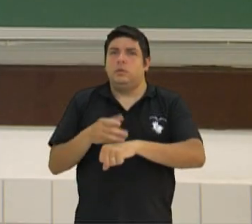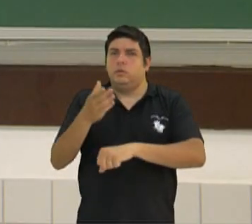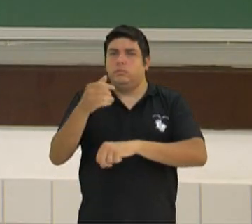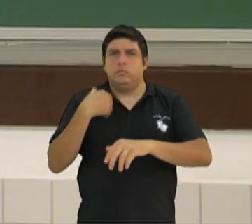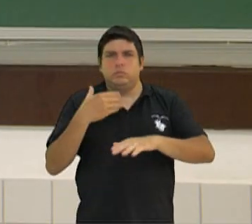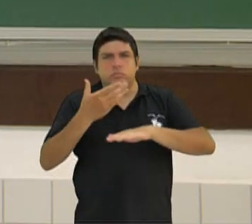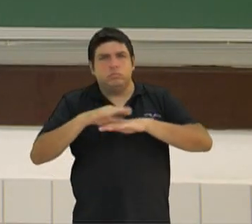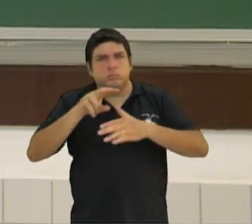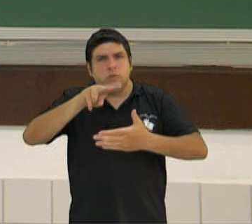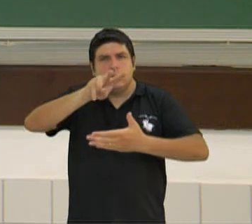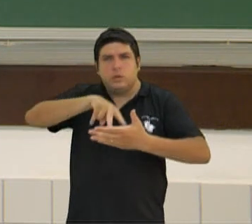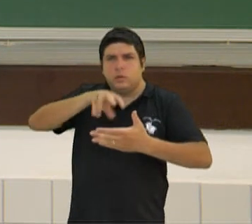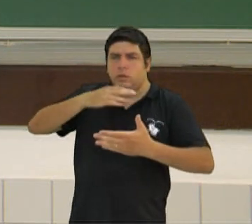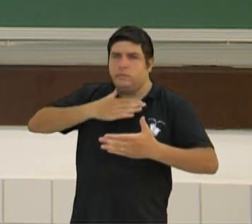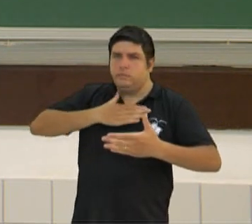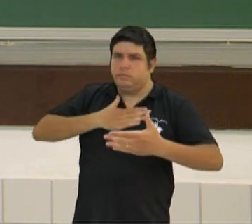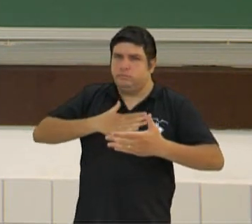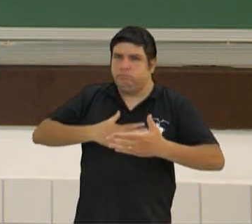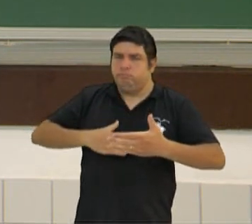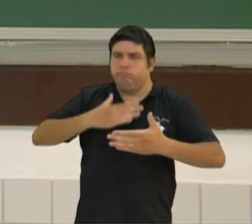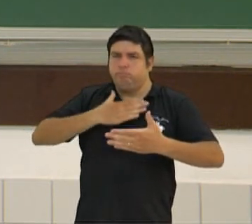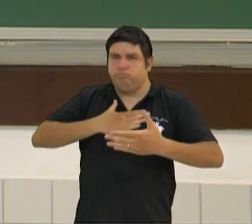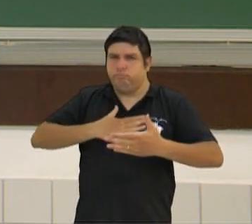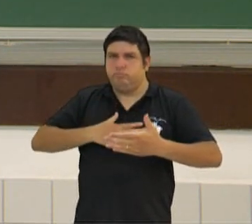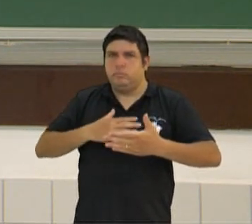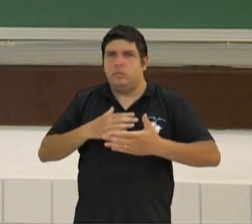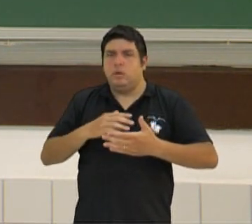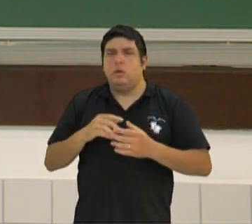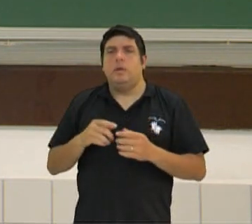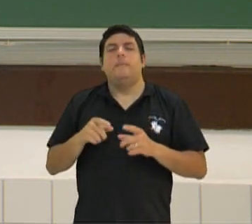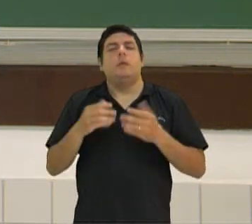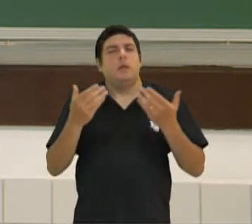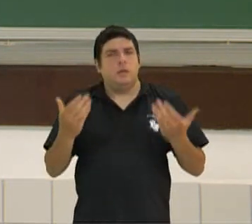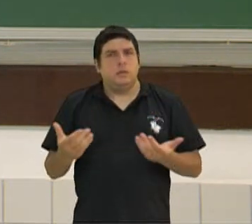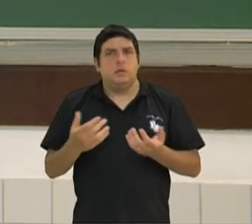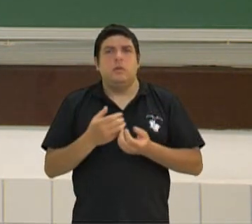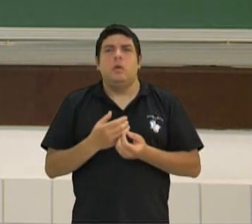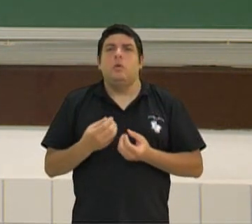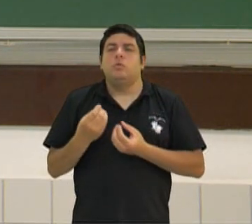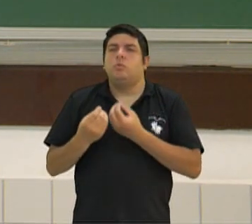vocês poderem ler com calma. E assim, galera, aquele scanning,